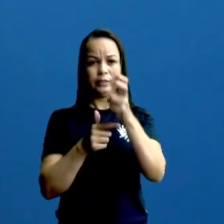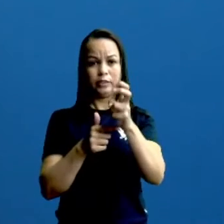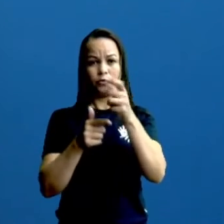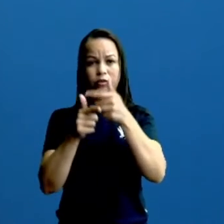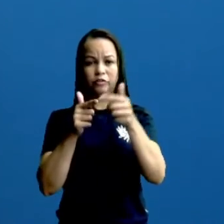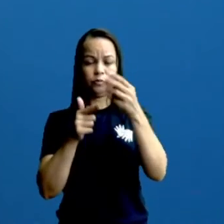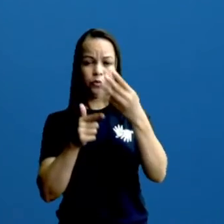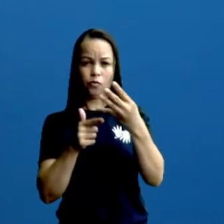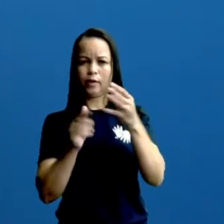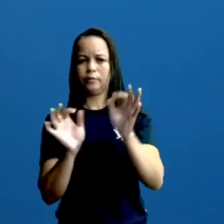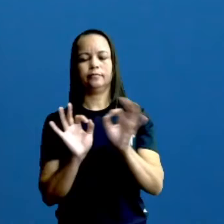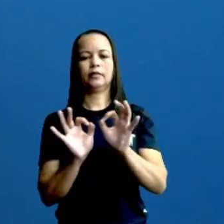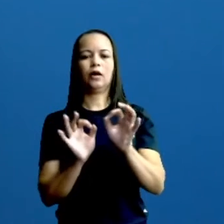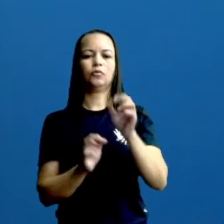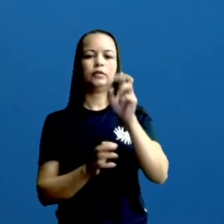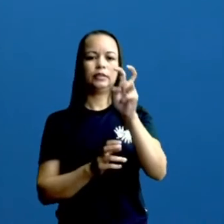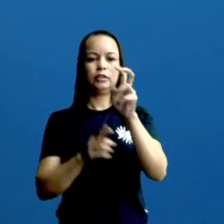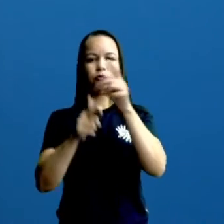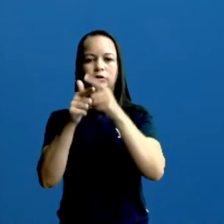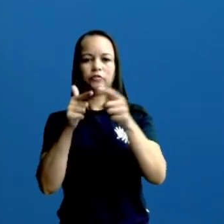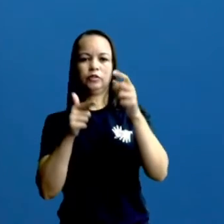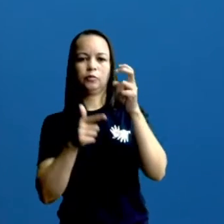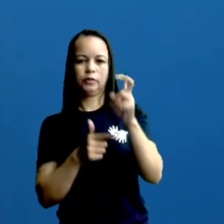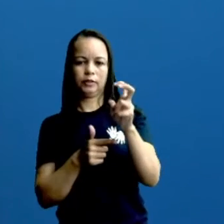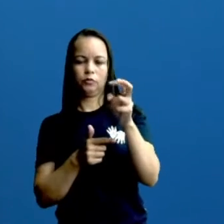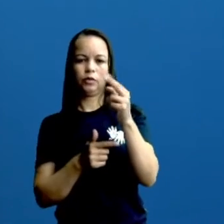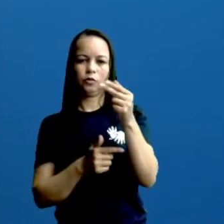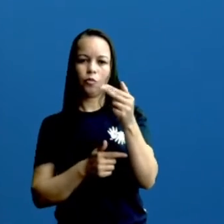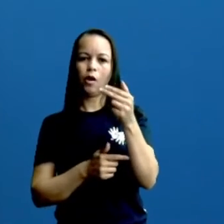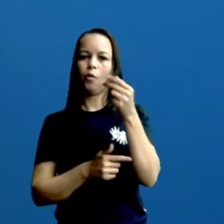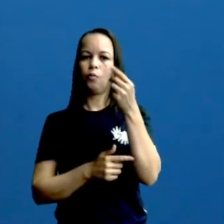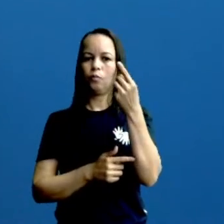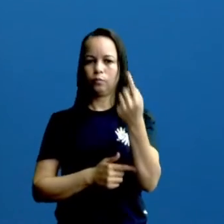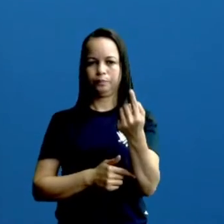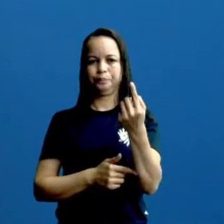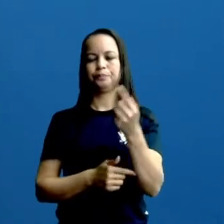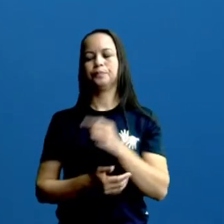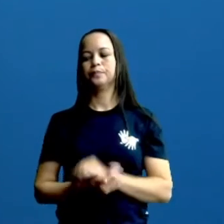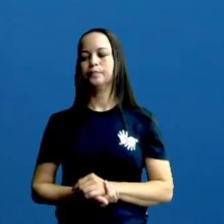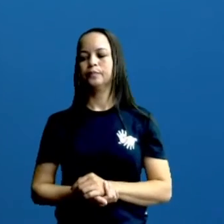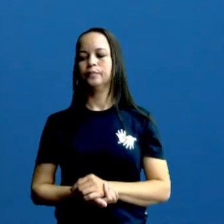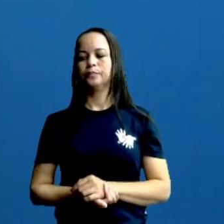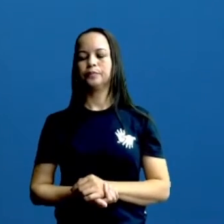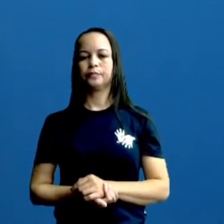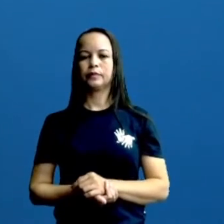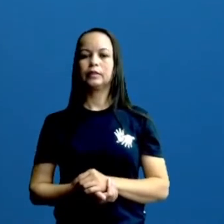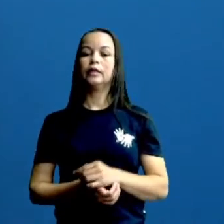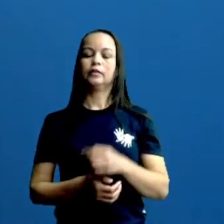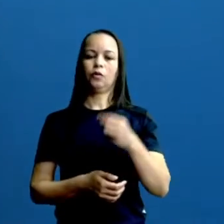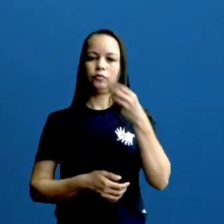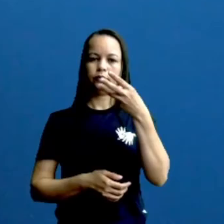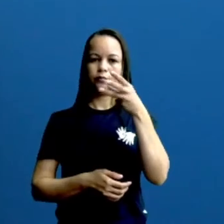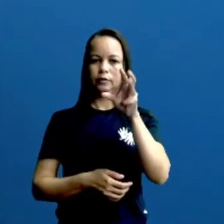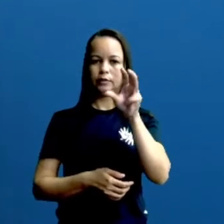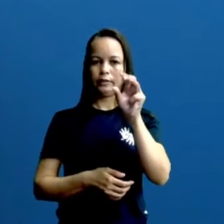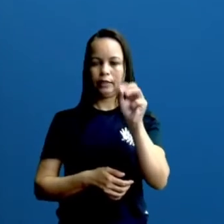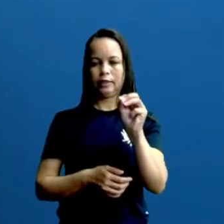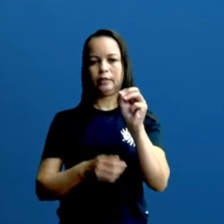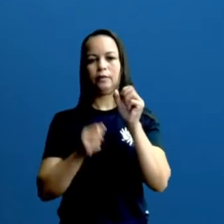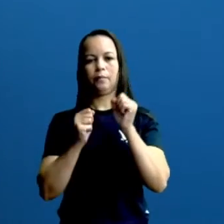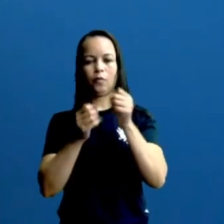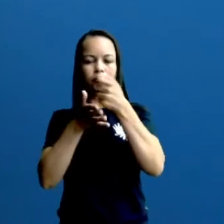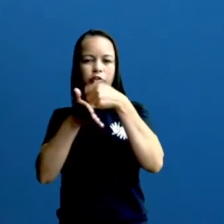por 4, então aumenta para 5. 5 é divisível por 5? Sim, dá 1. Então, o 30 a gente